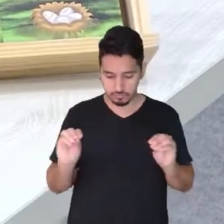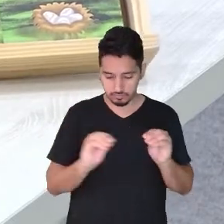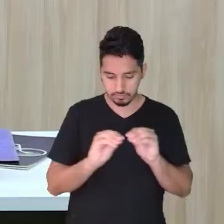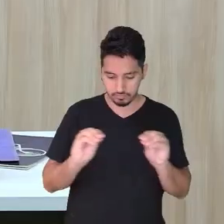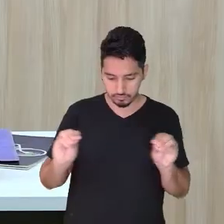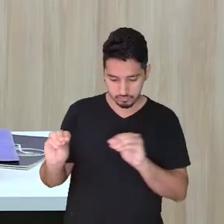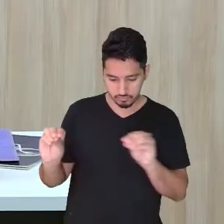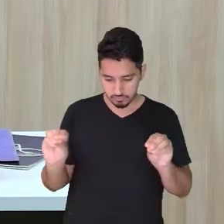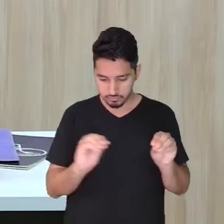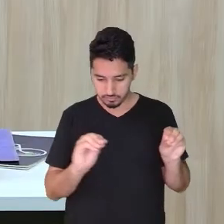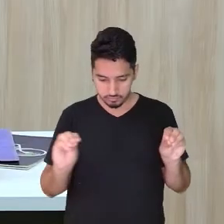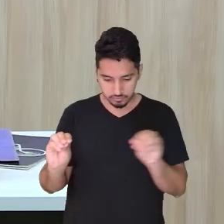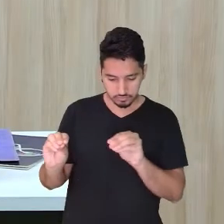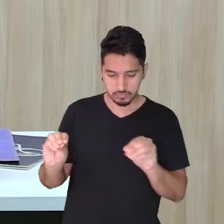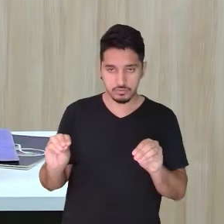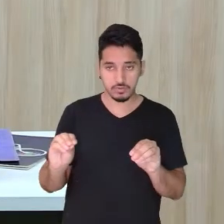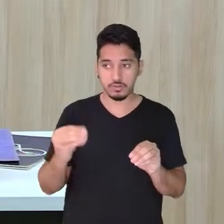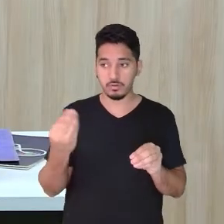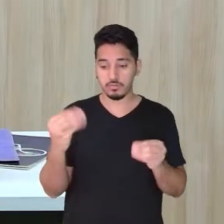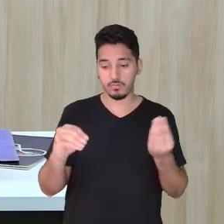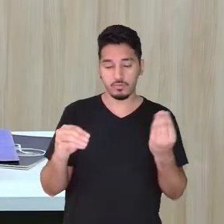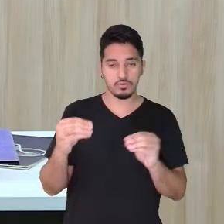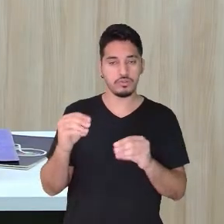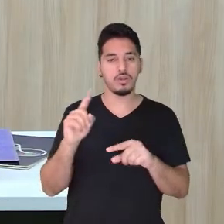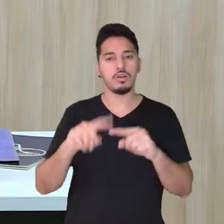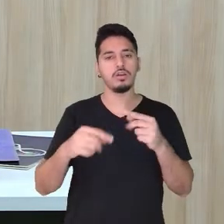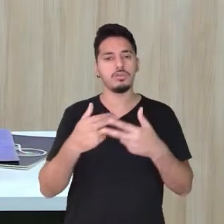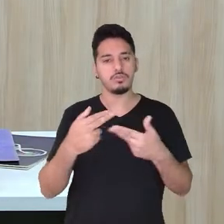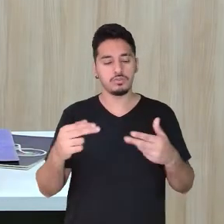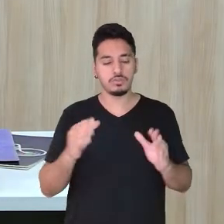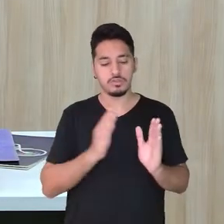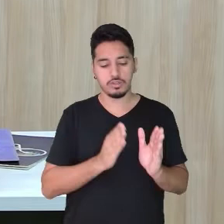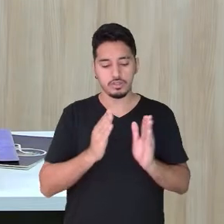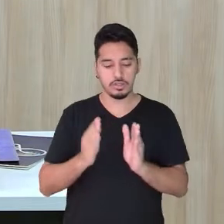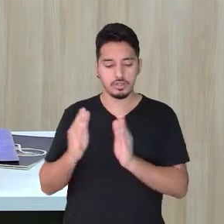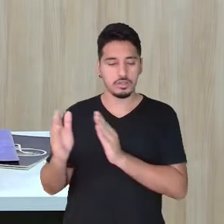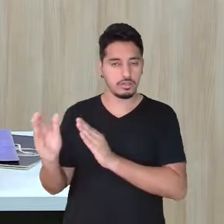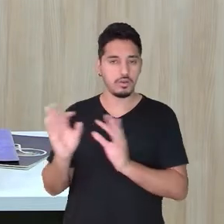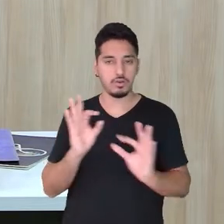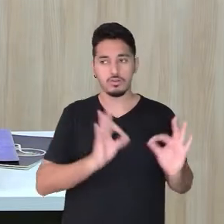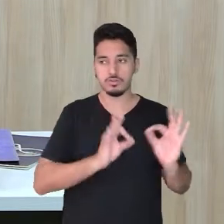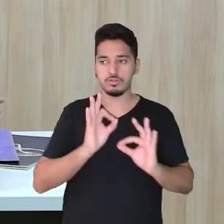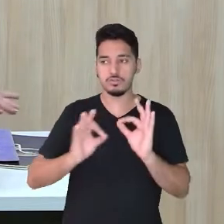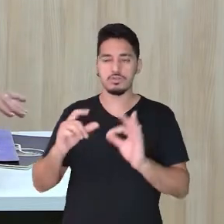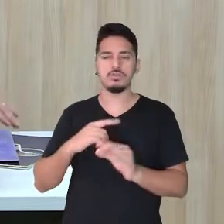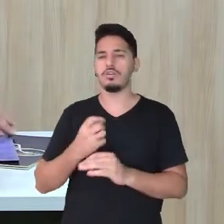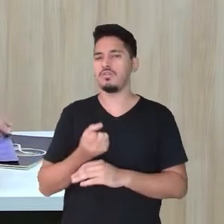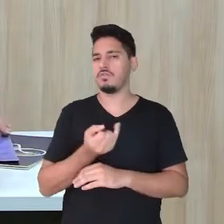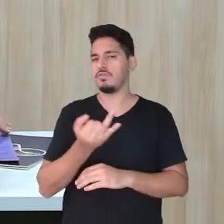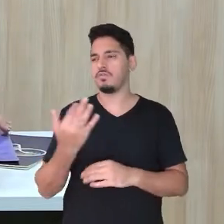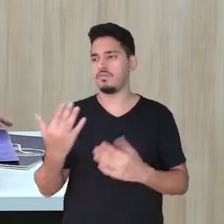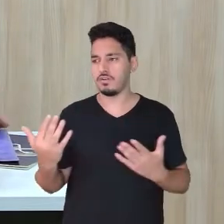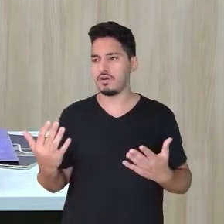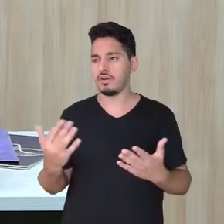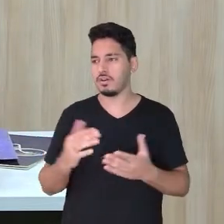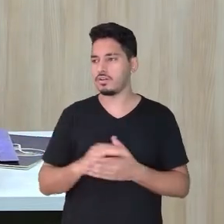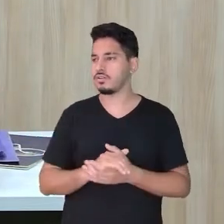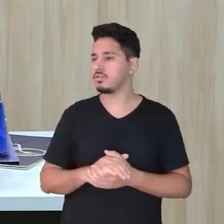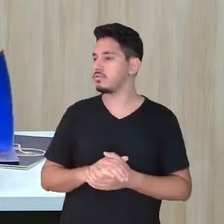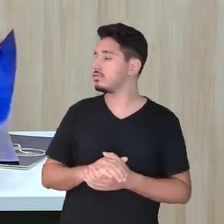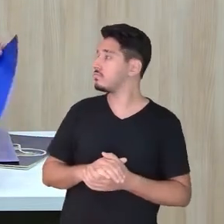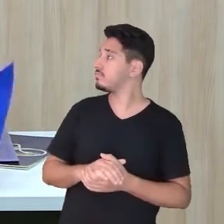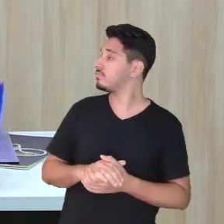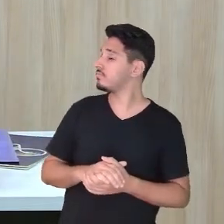esse trabalho, não é? De colocar as atividades em ordem, e aí tem várias dessa